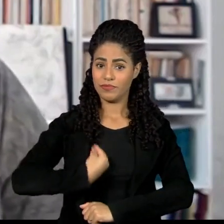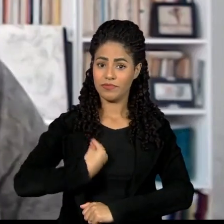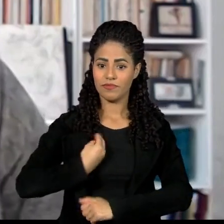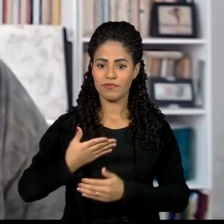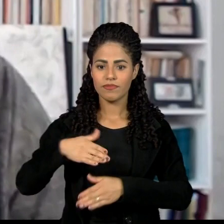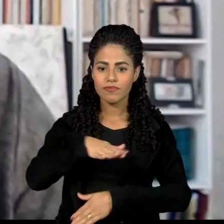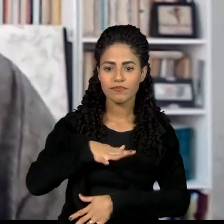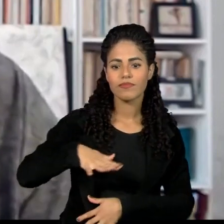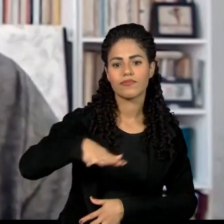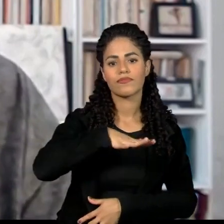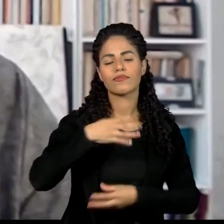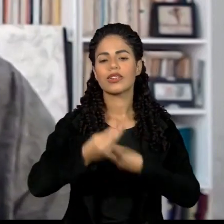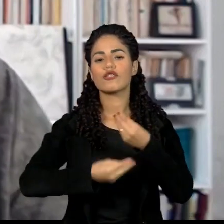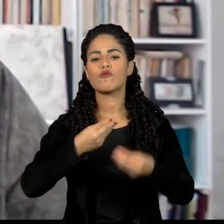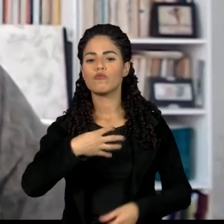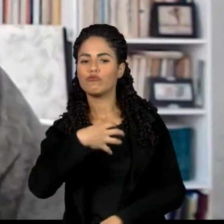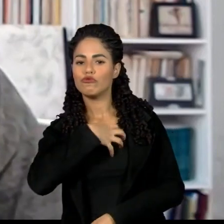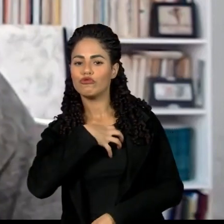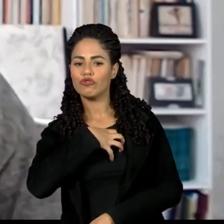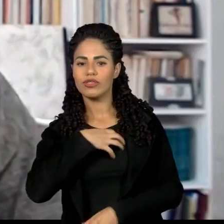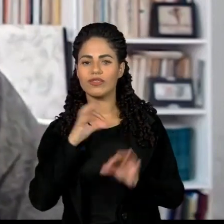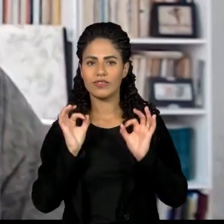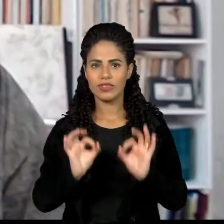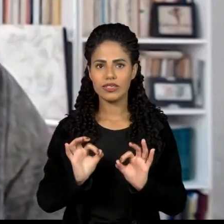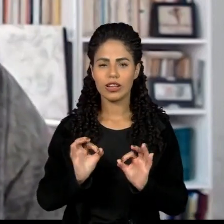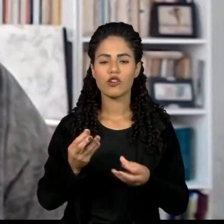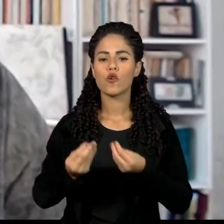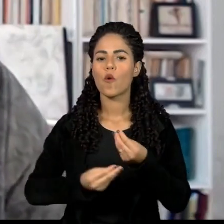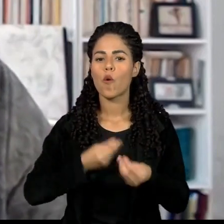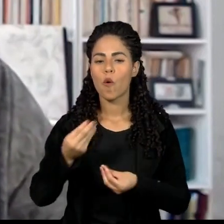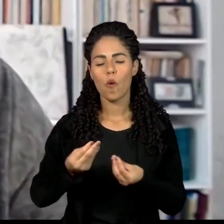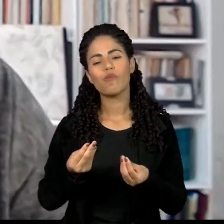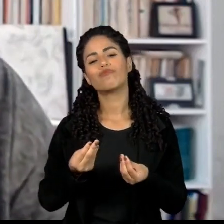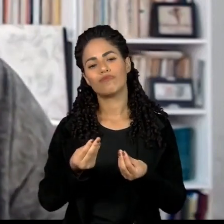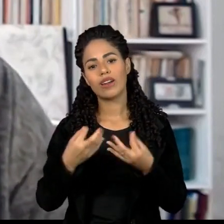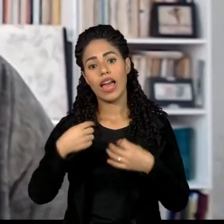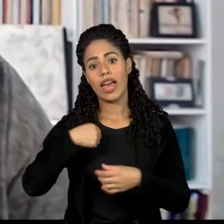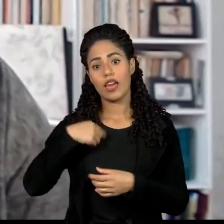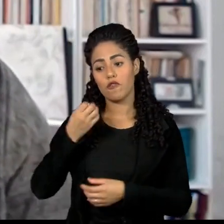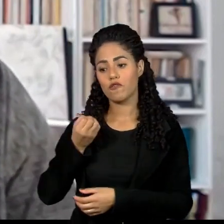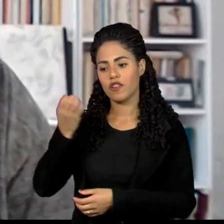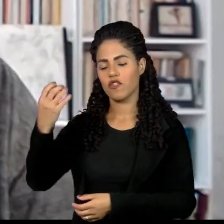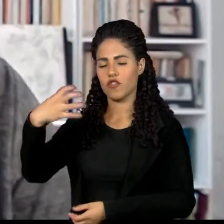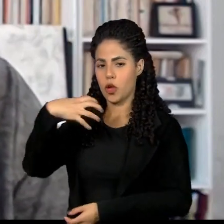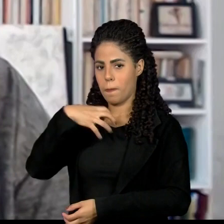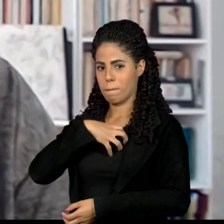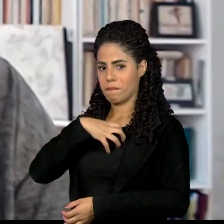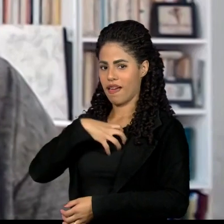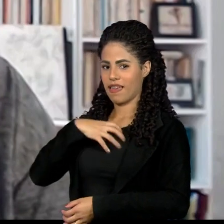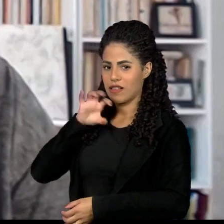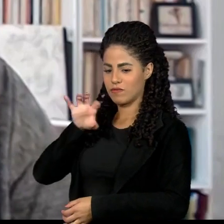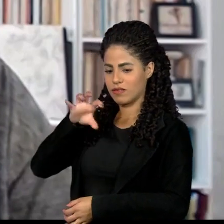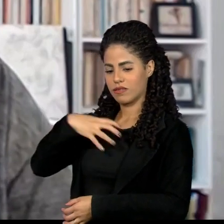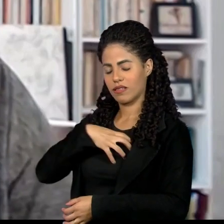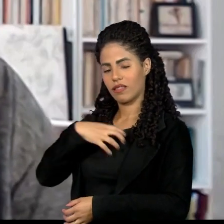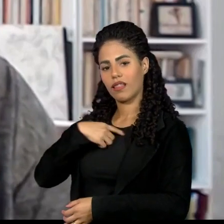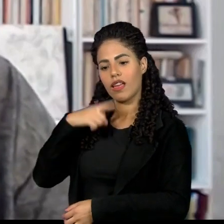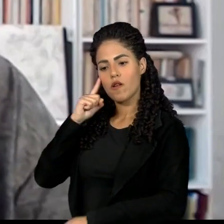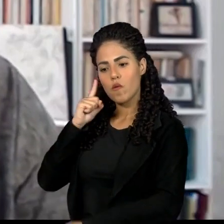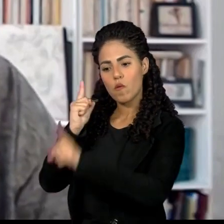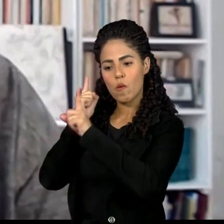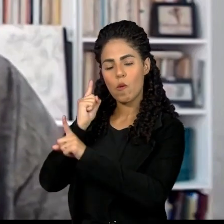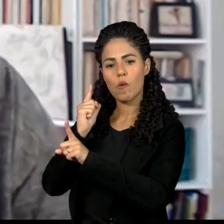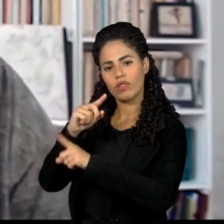mesmo, né? Que são extremamente hiperlocais. Recentemente eu estive na Bahia, onde eu encontrei